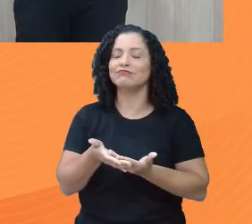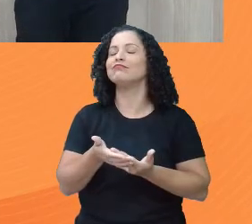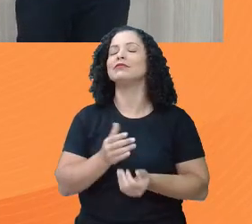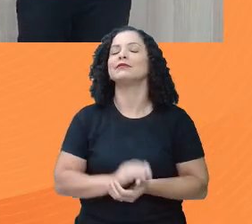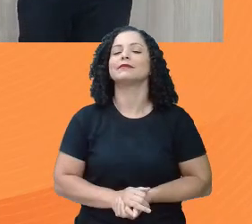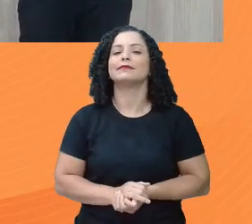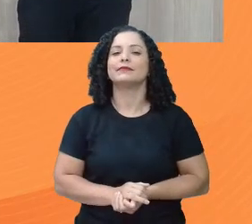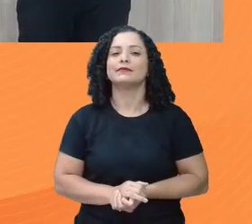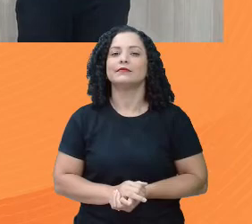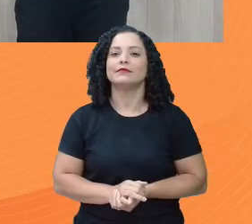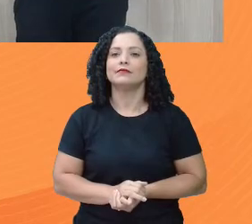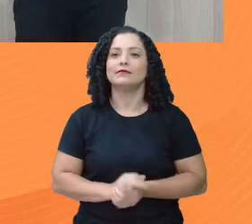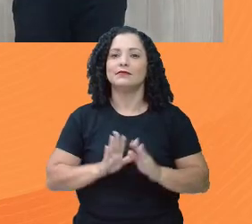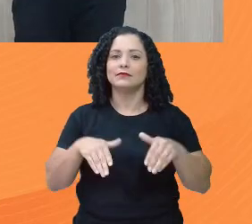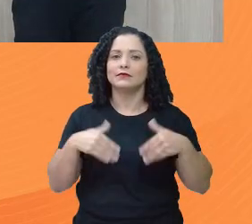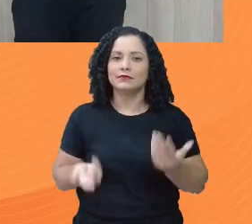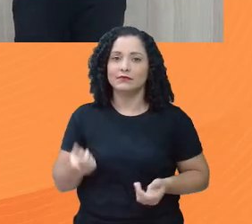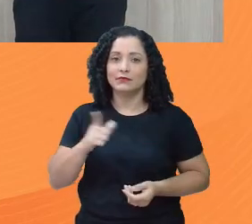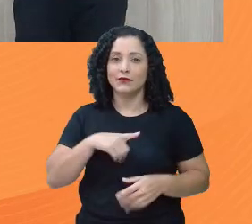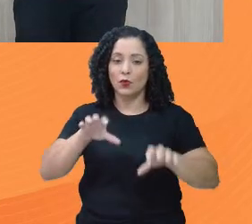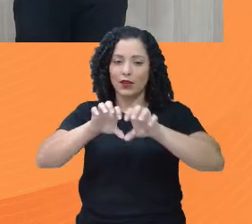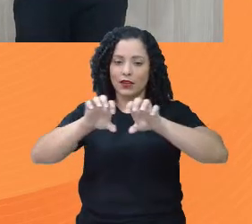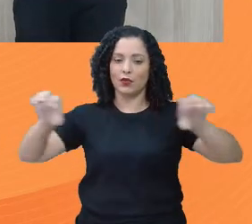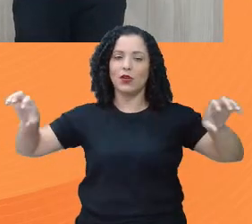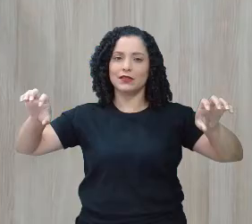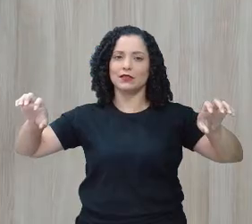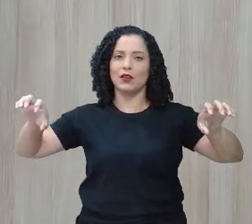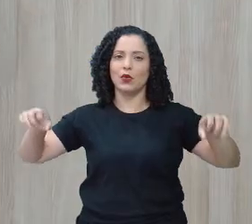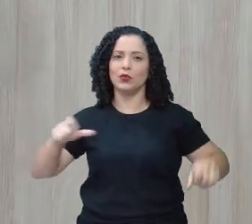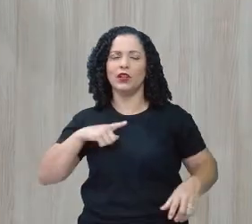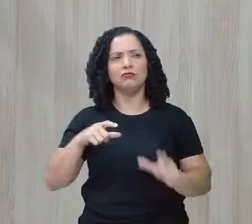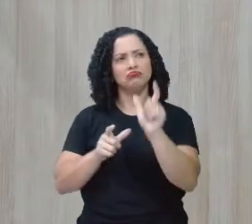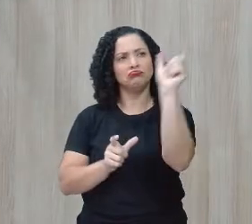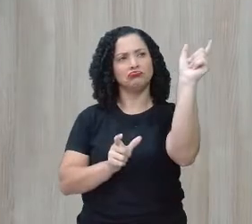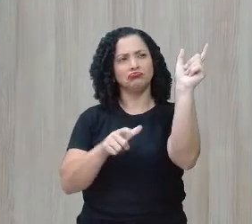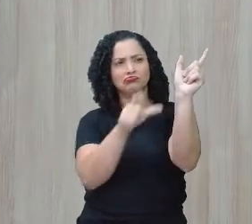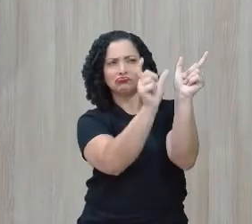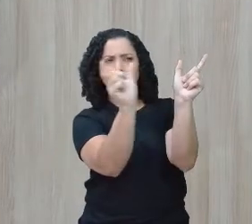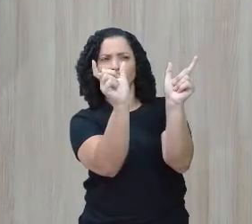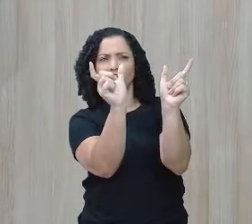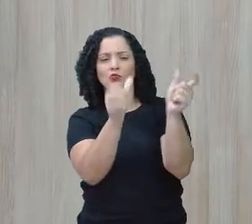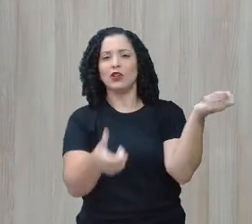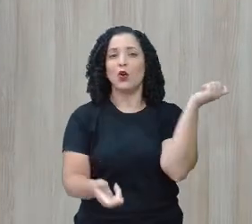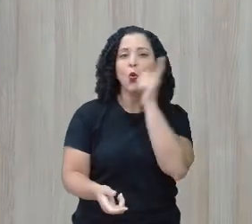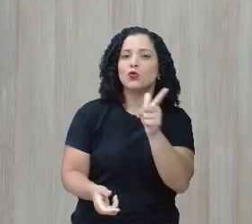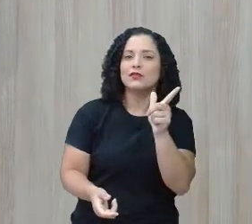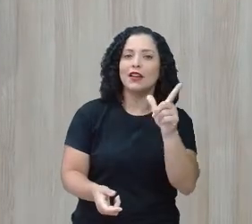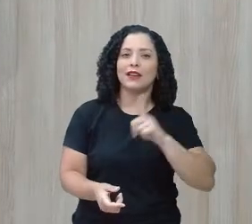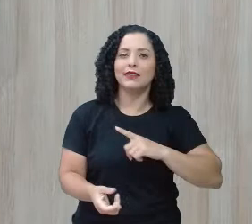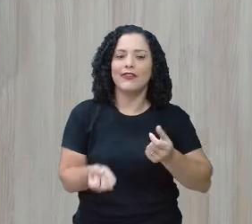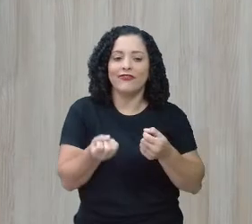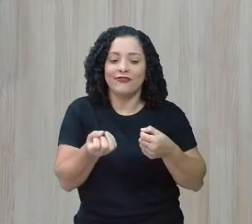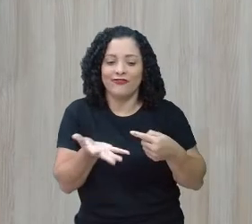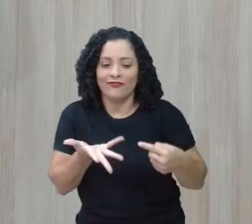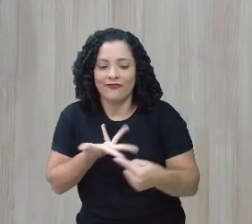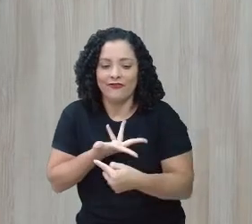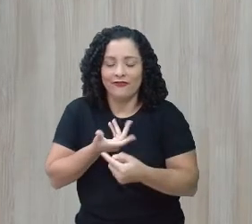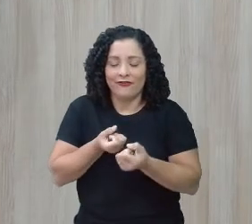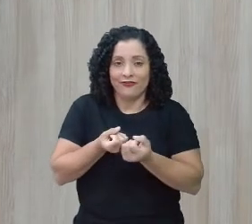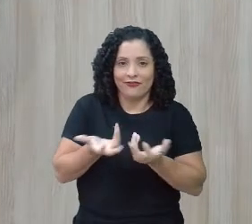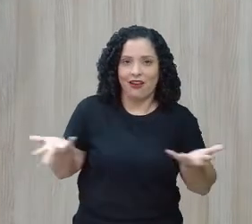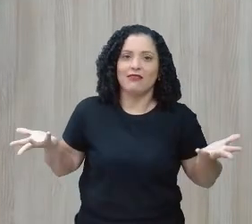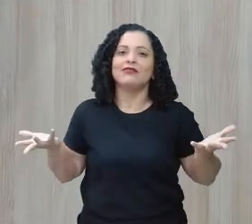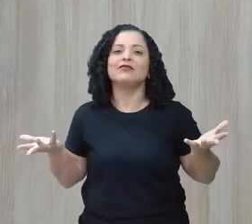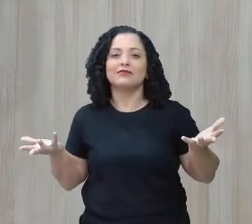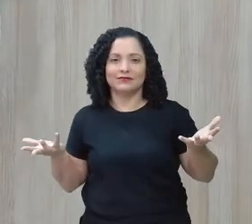para você. Quando a gente tem uma equação com duas incógnitas ou mais, a gente consegue ter aí infinitas